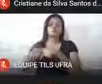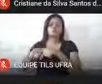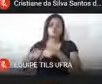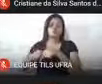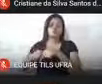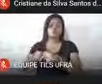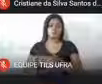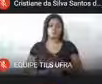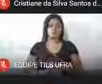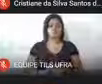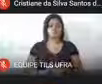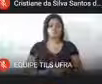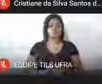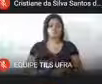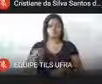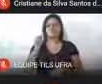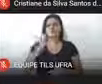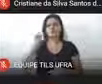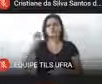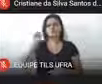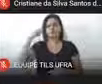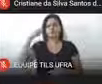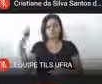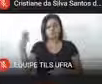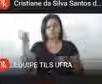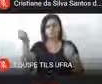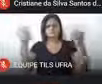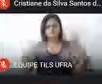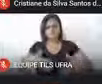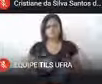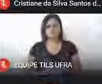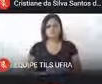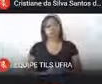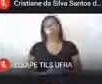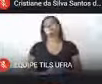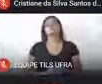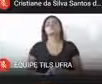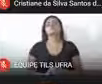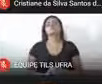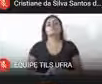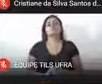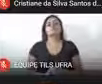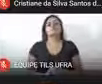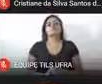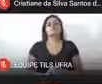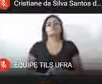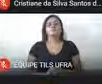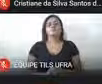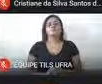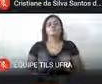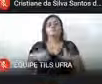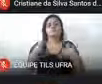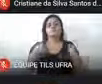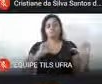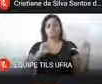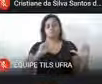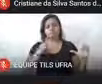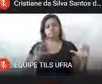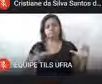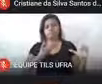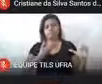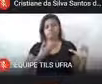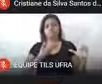as seguintes considerações acerca dessa carta linguística. Em se tratando das sugerências aceitas, a carta linguística